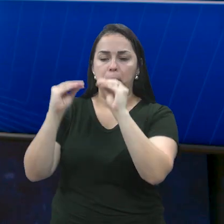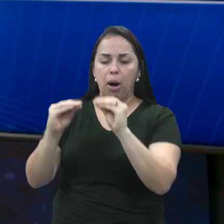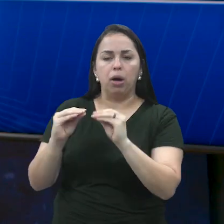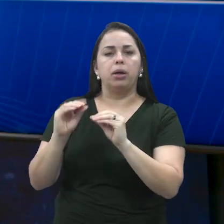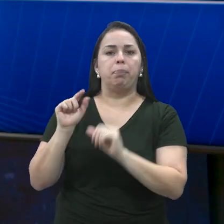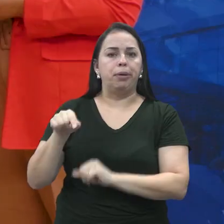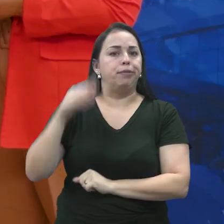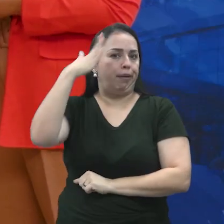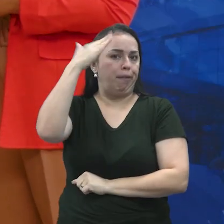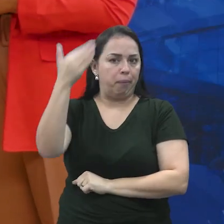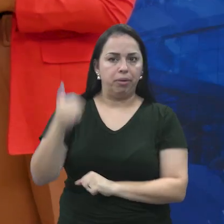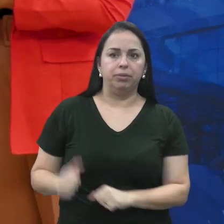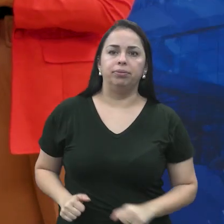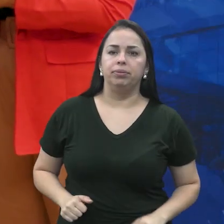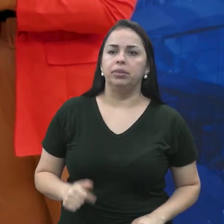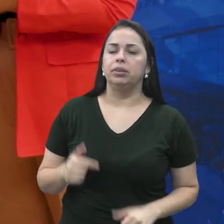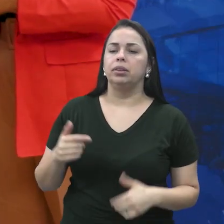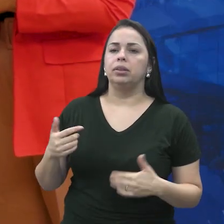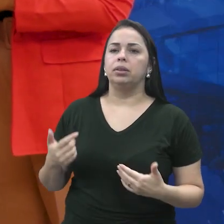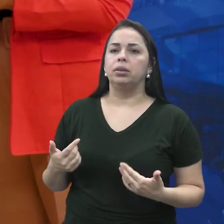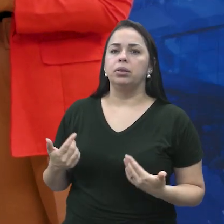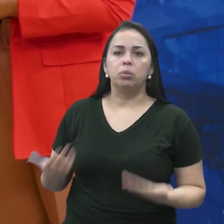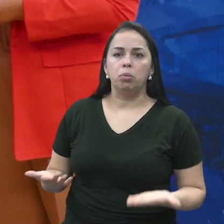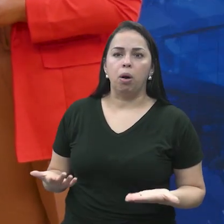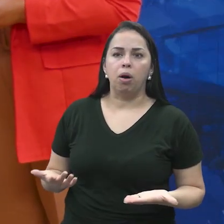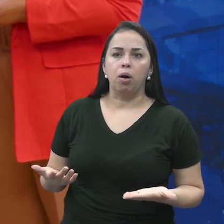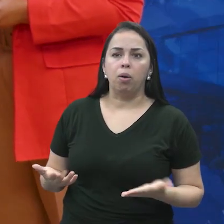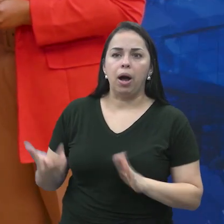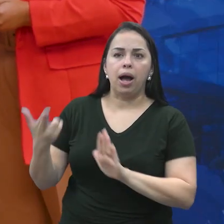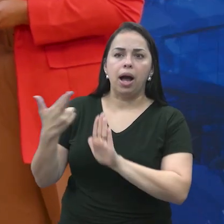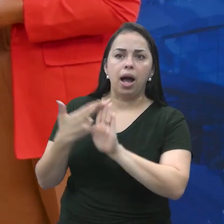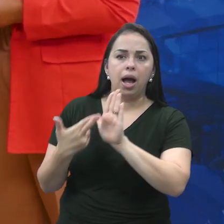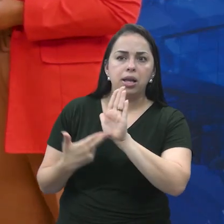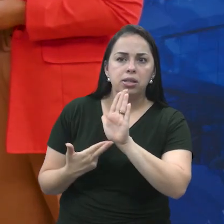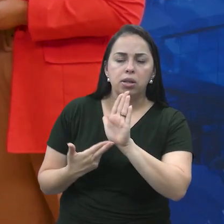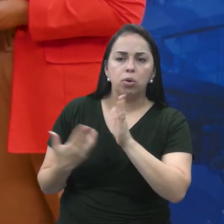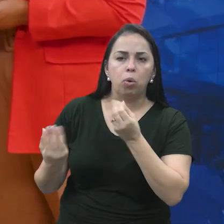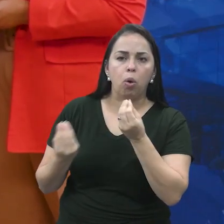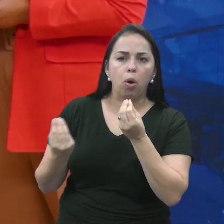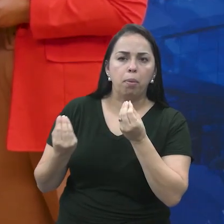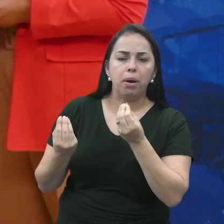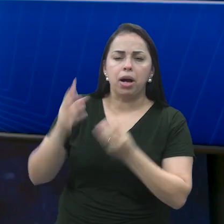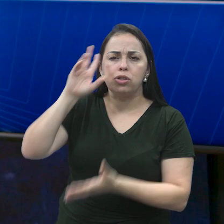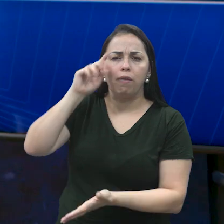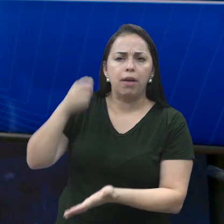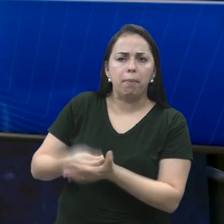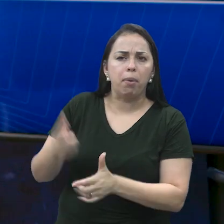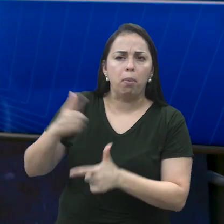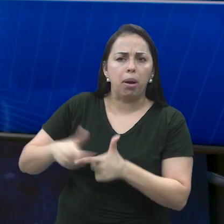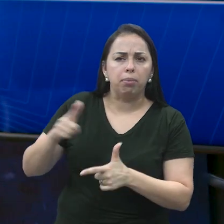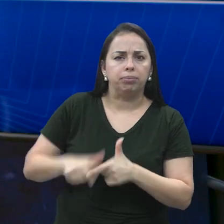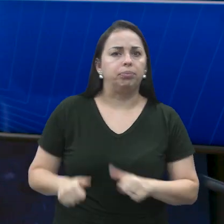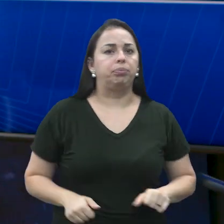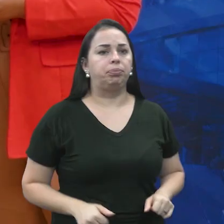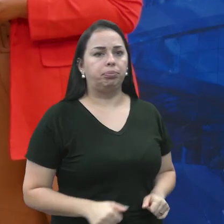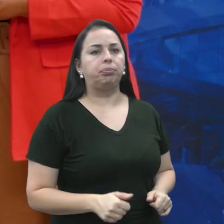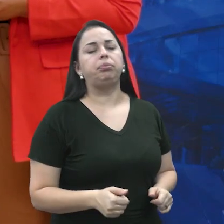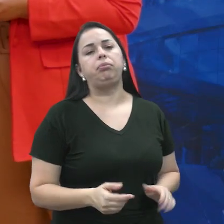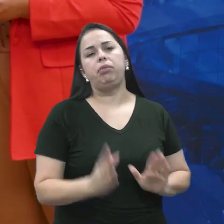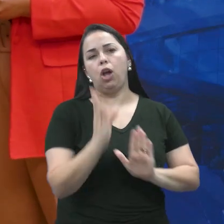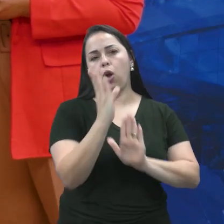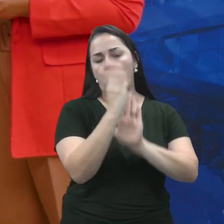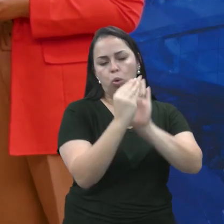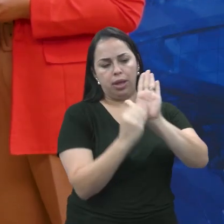que podem viralizar. E quais problemas específicos a regulamentação busca resolver? Ela busca evitar a propagação